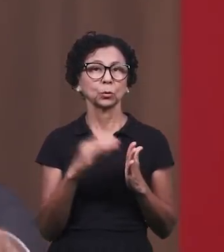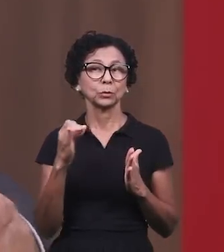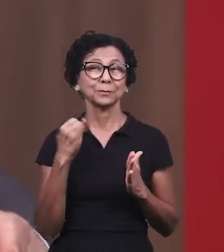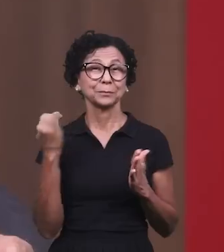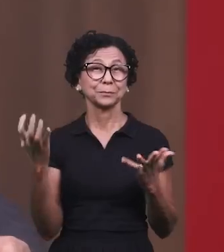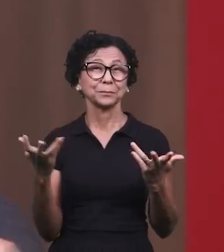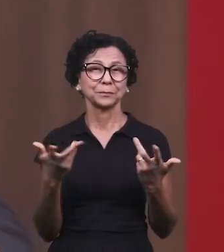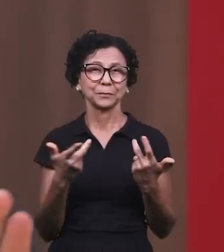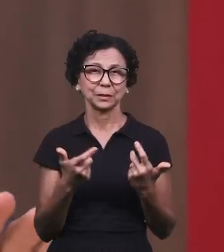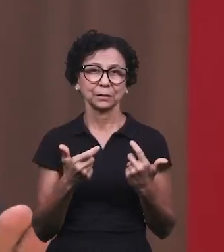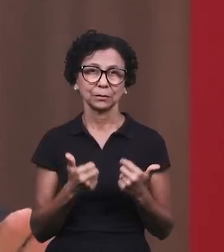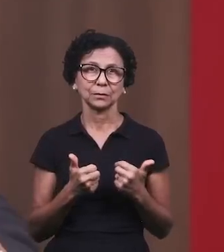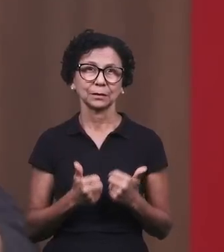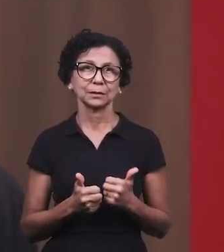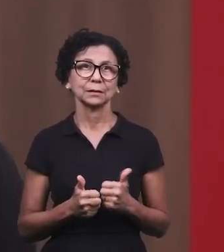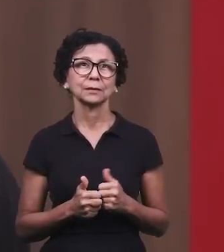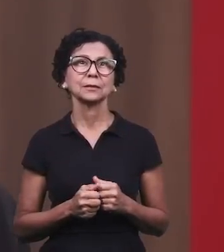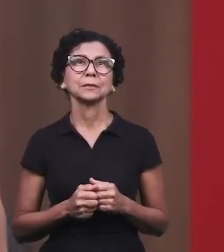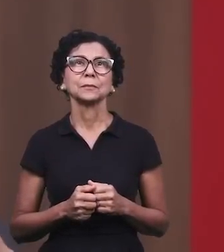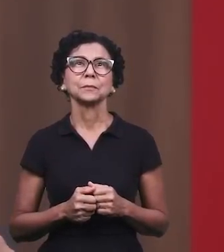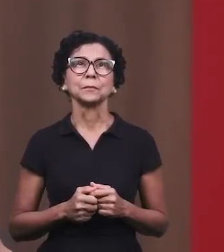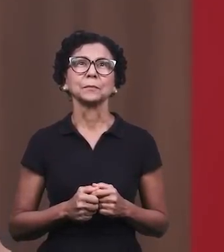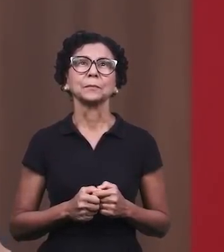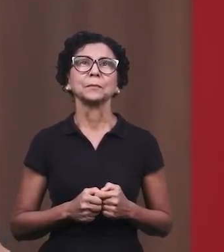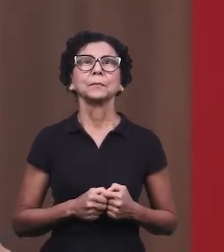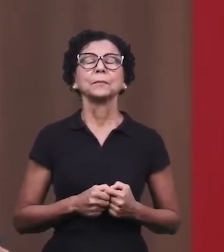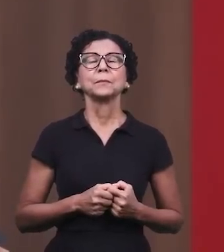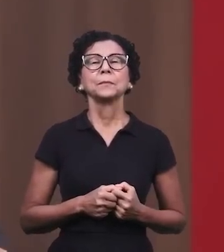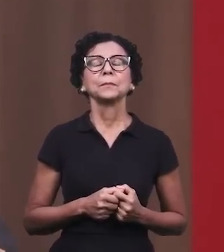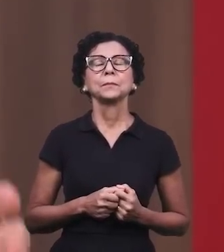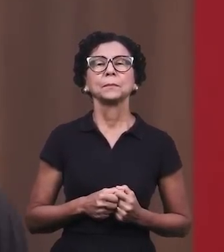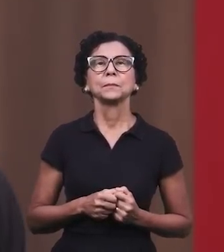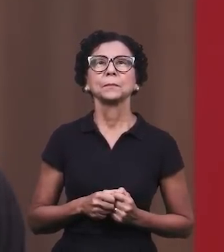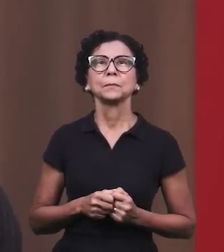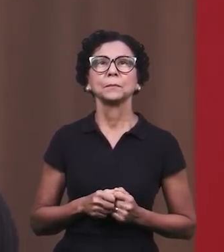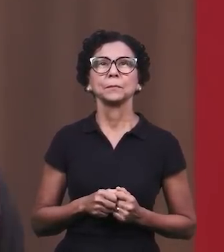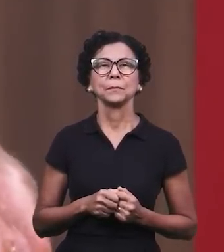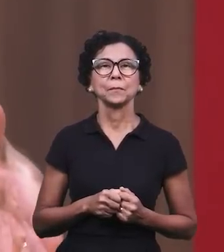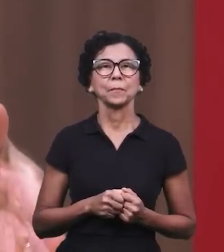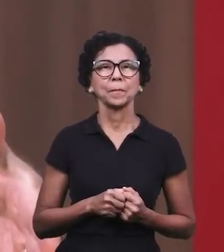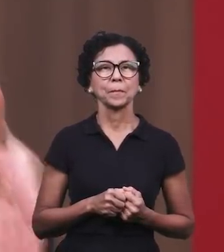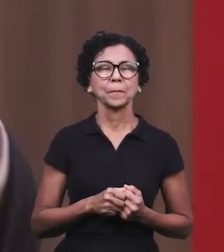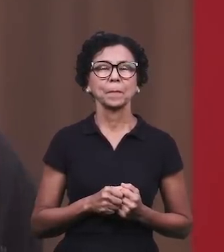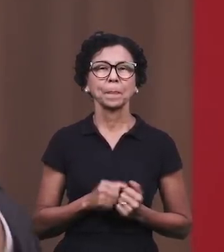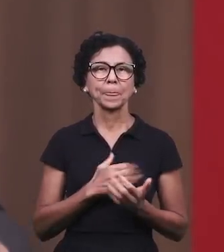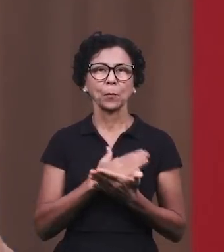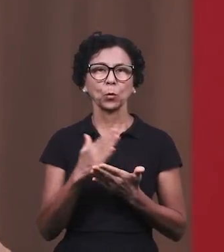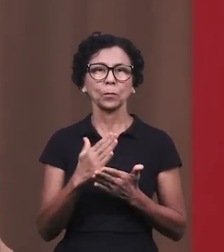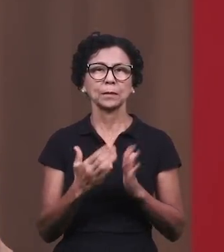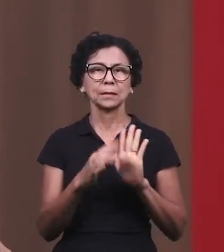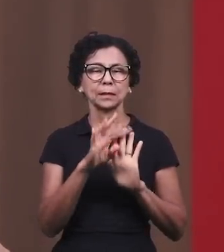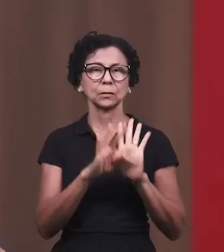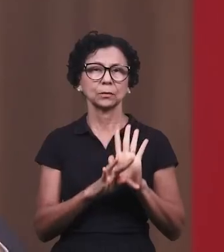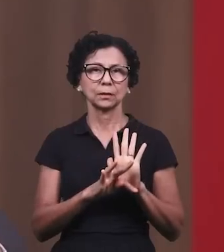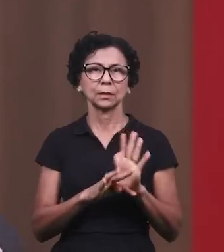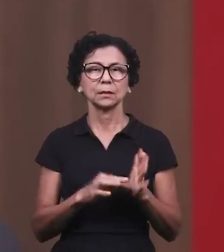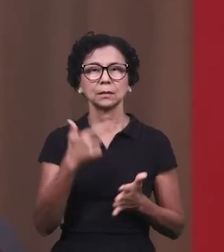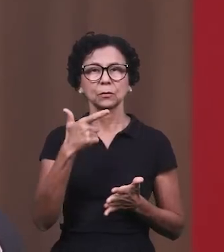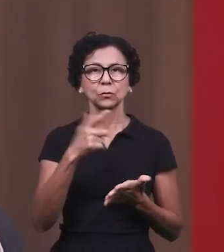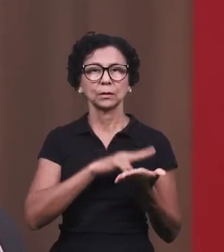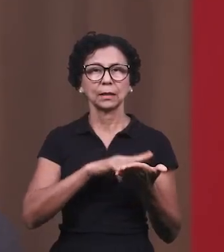algo extraordinário. Isso aí, nós vamos discorrer muito nisso aí. Mas queremos inaugurar com um texto importante da palavra de Deus, na